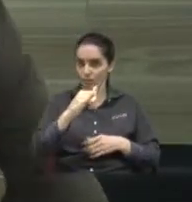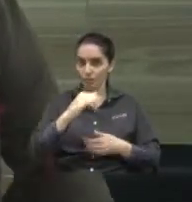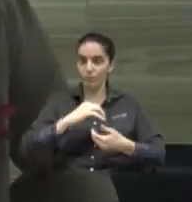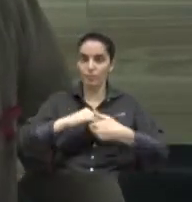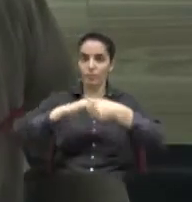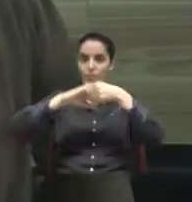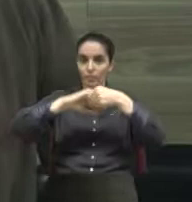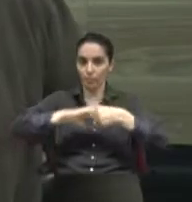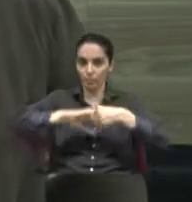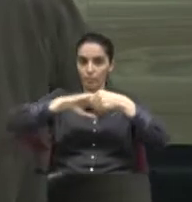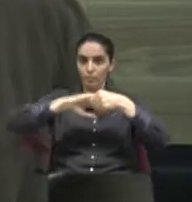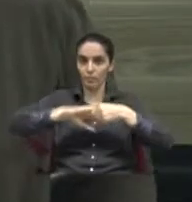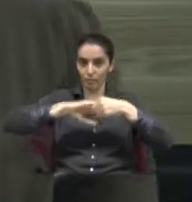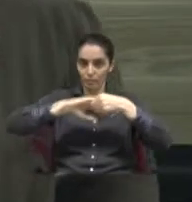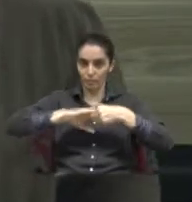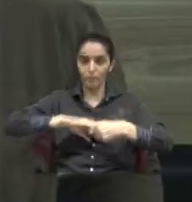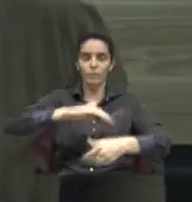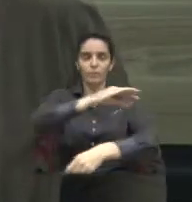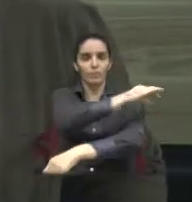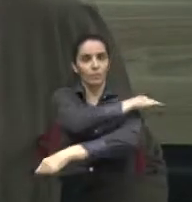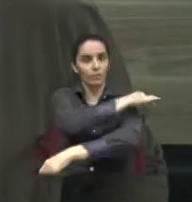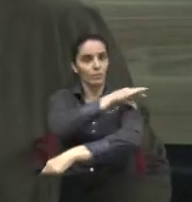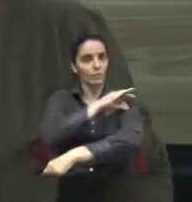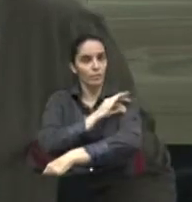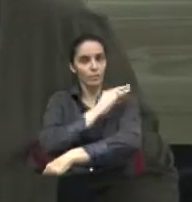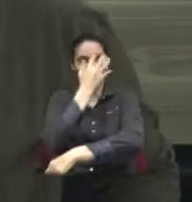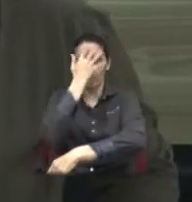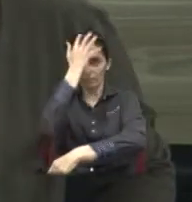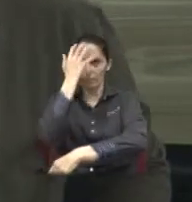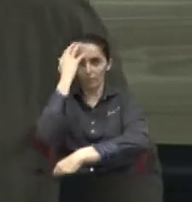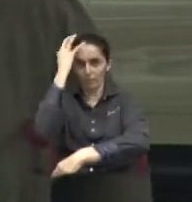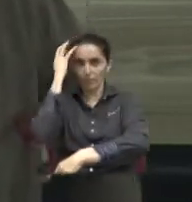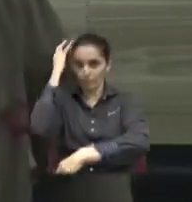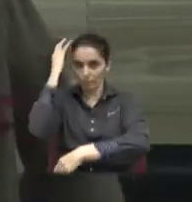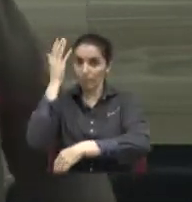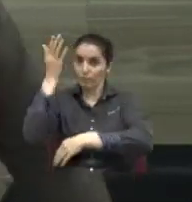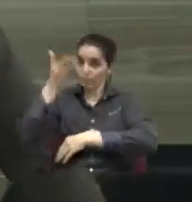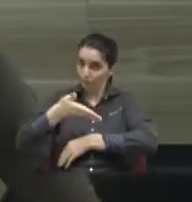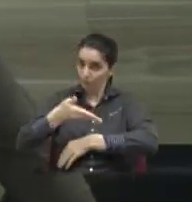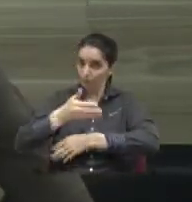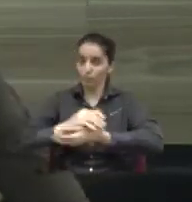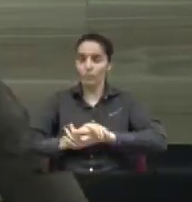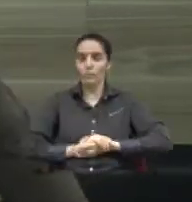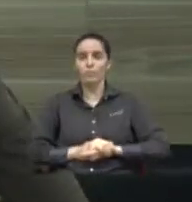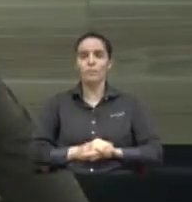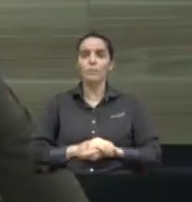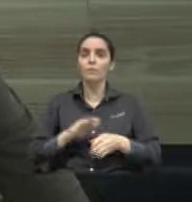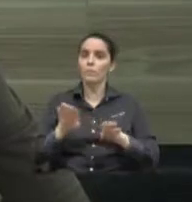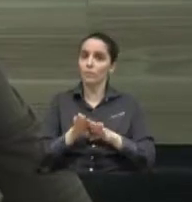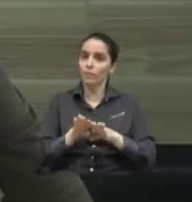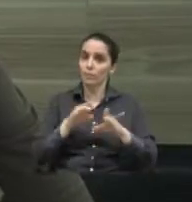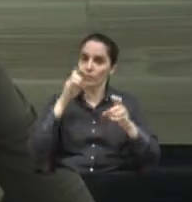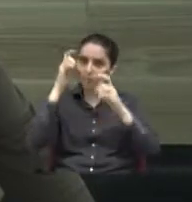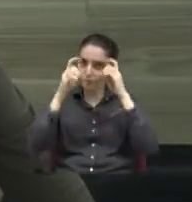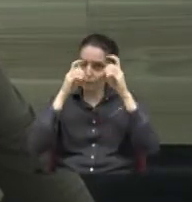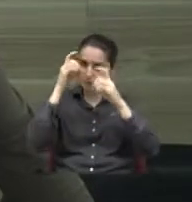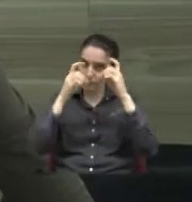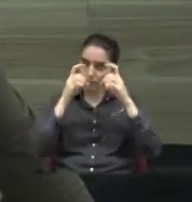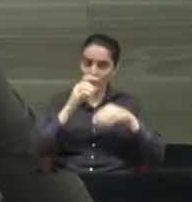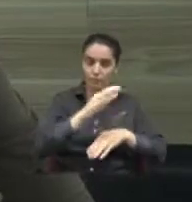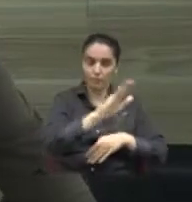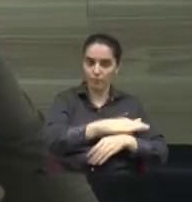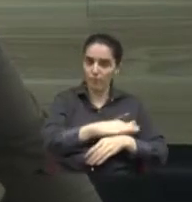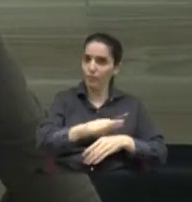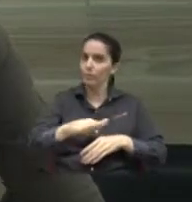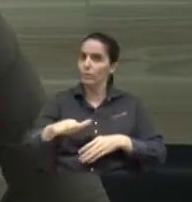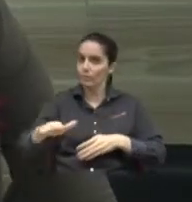parabéns ao prefeito municipal atual, que também se preocupou com as crianças que